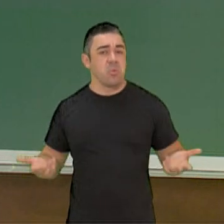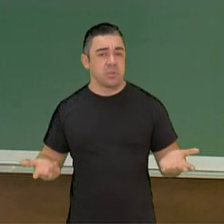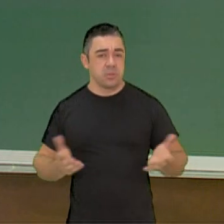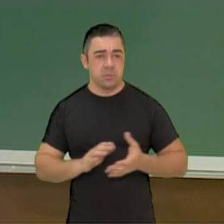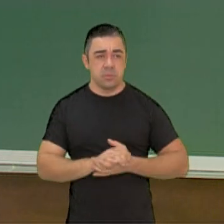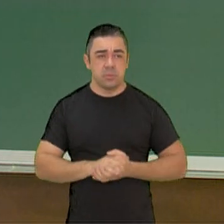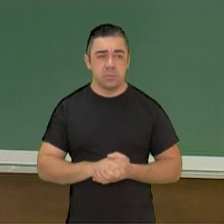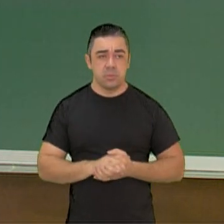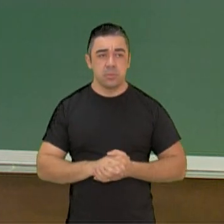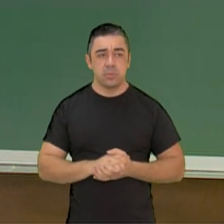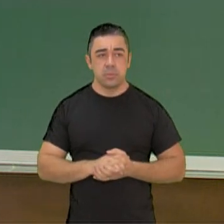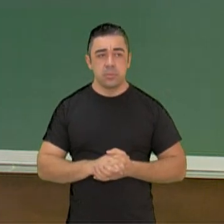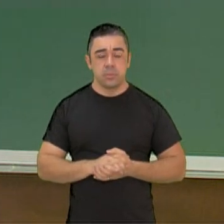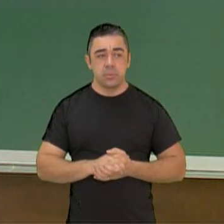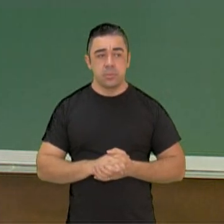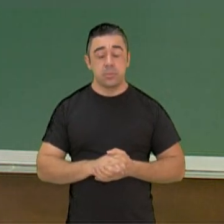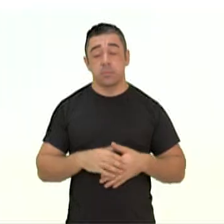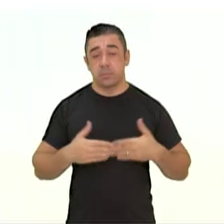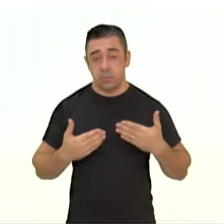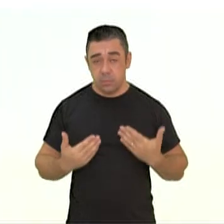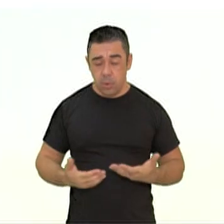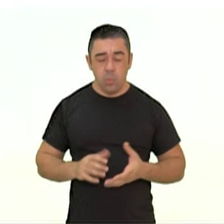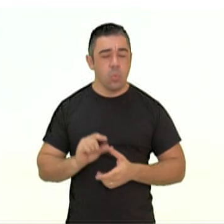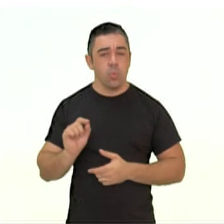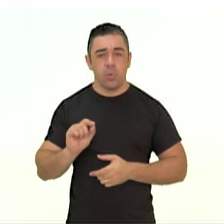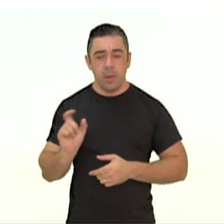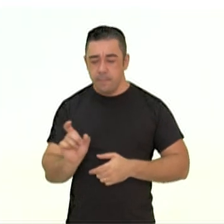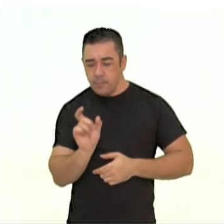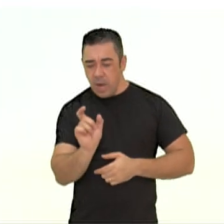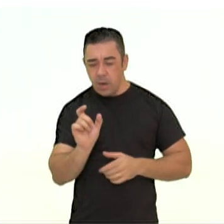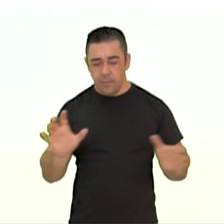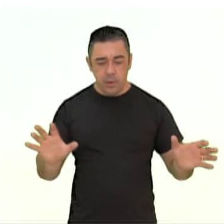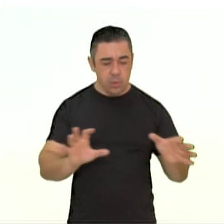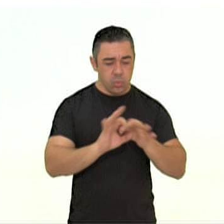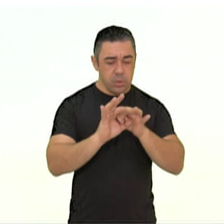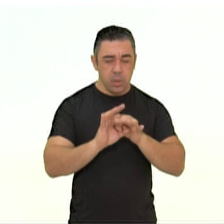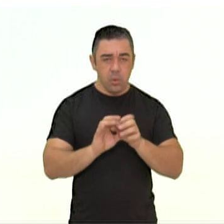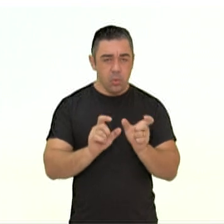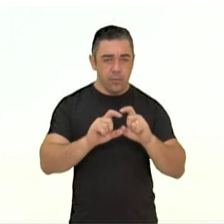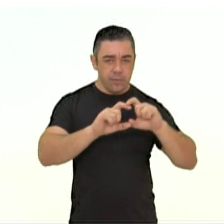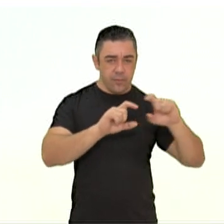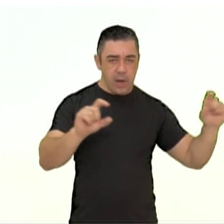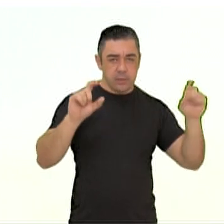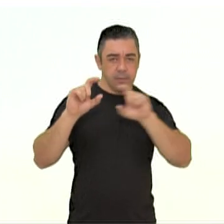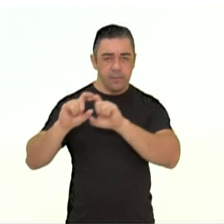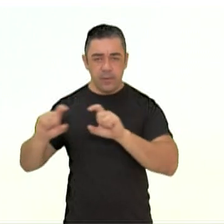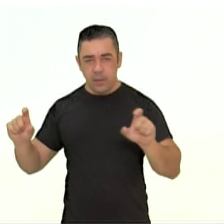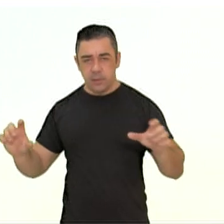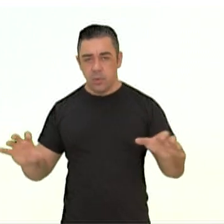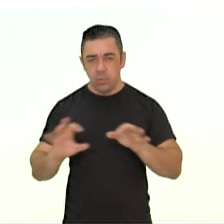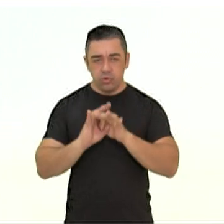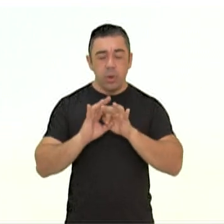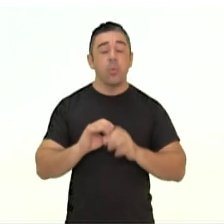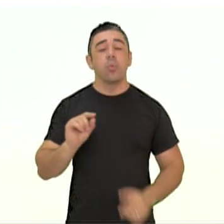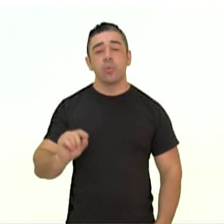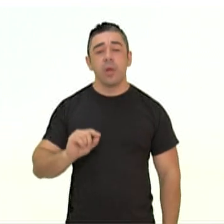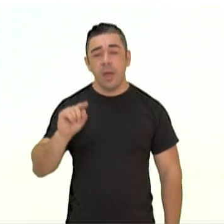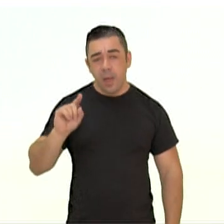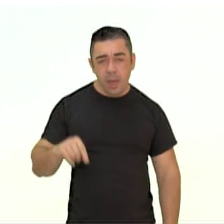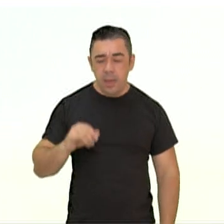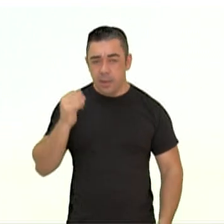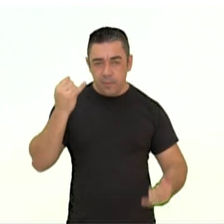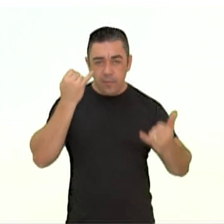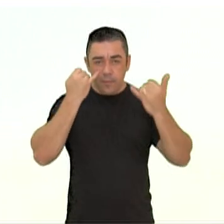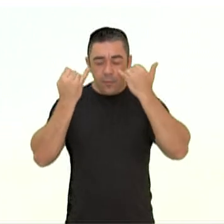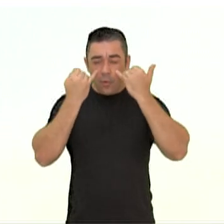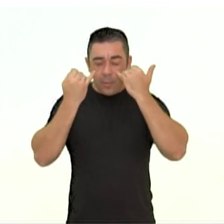bom? Então vamos lá. As conjunções coordenadas, aditiva, permite que uma